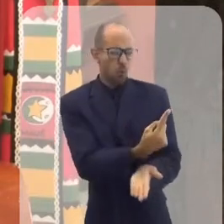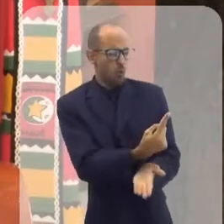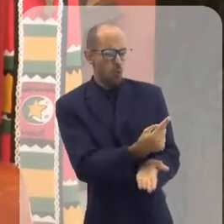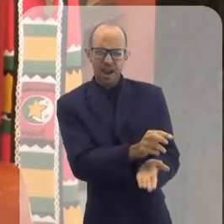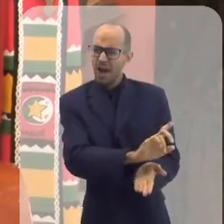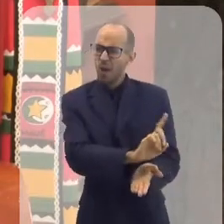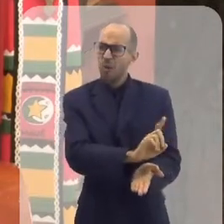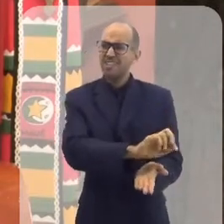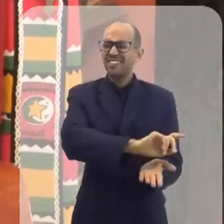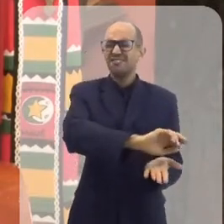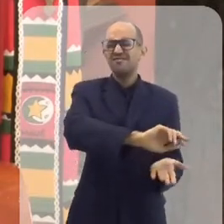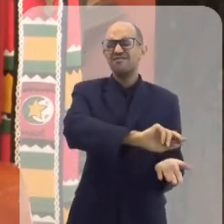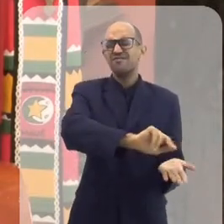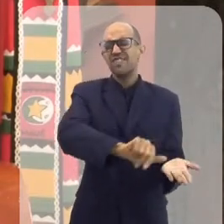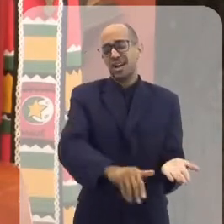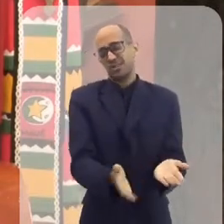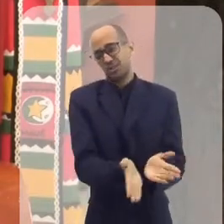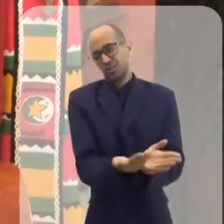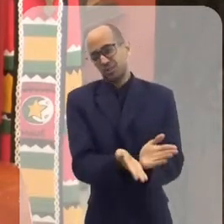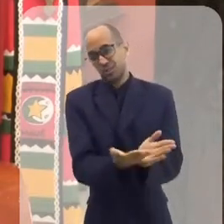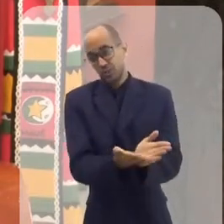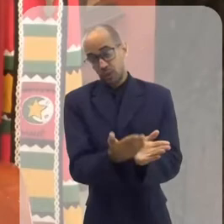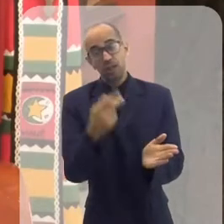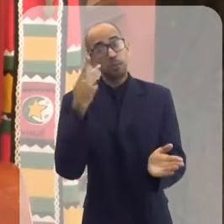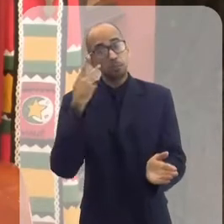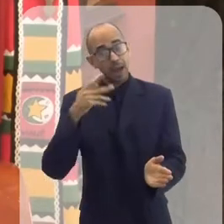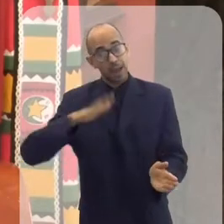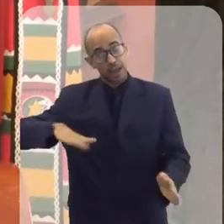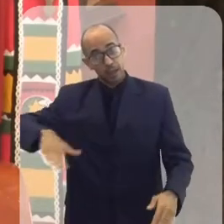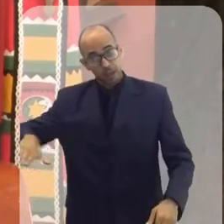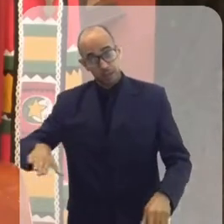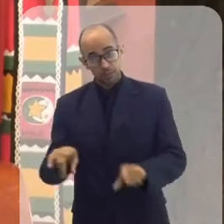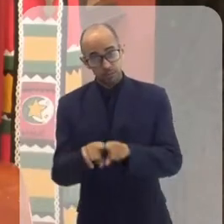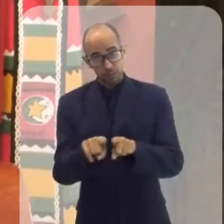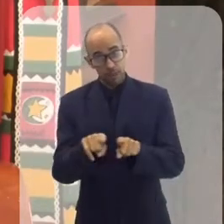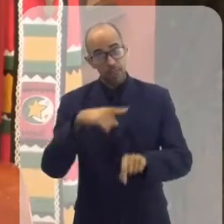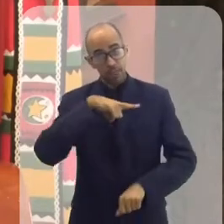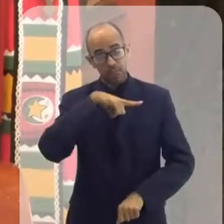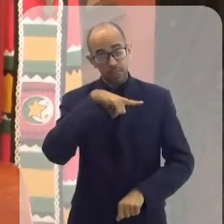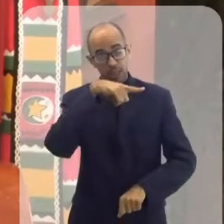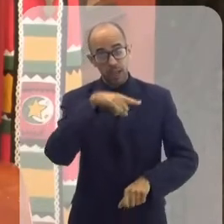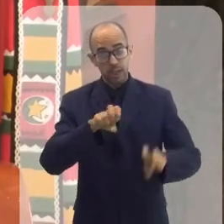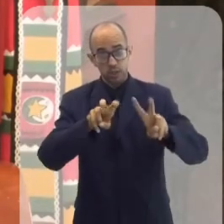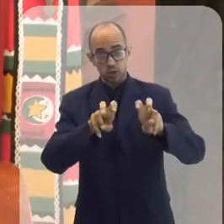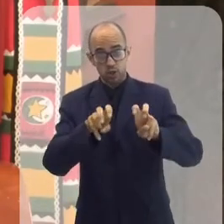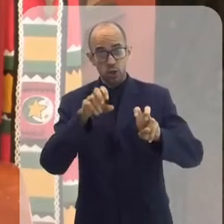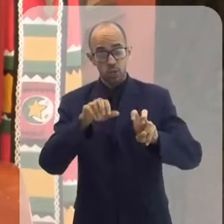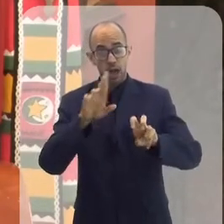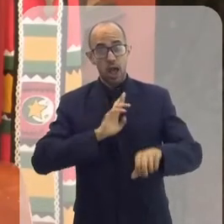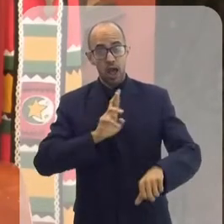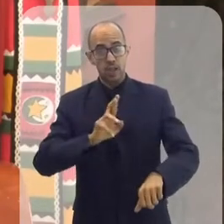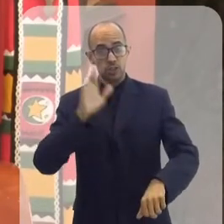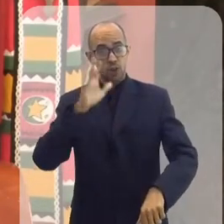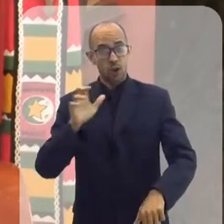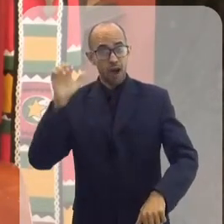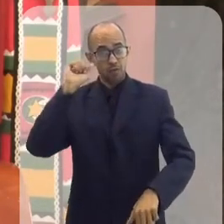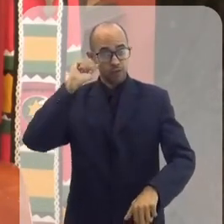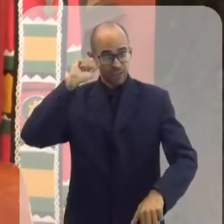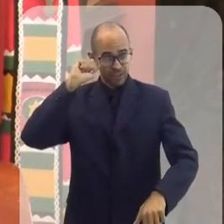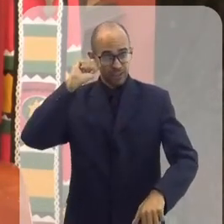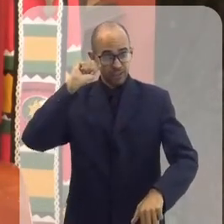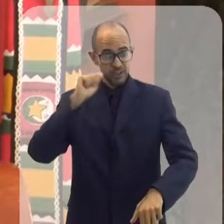vários livros ele tem até livros para crianças é sobre matrizes africanas